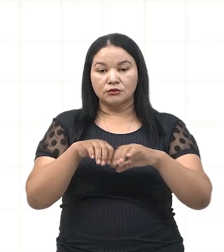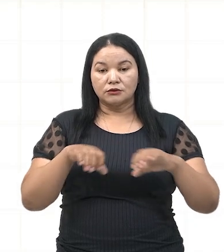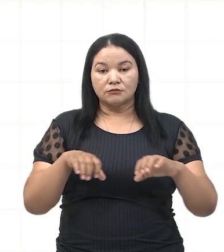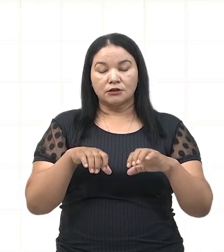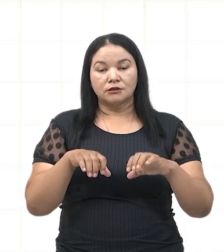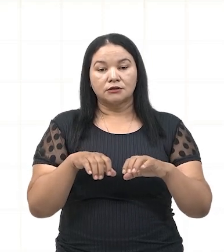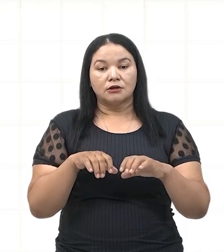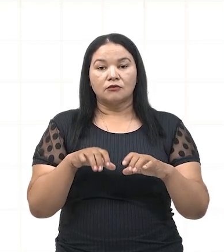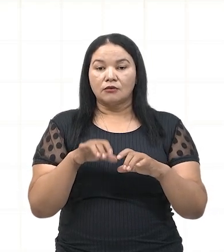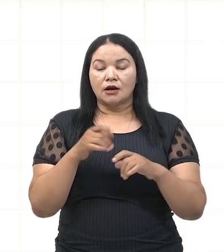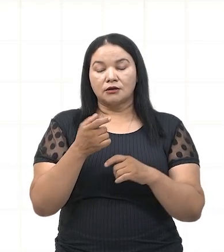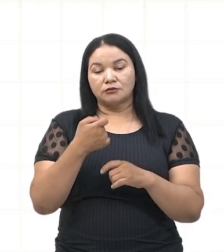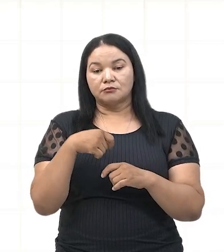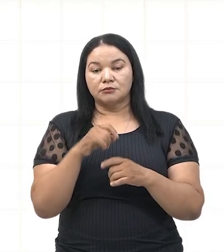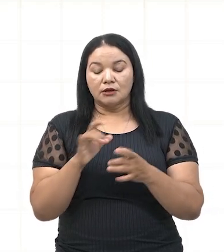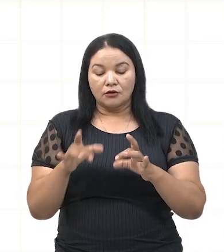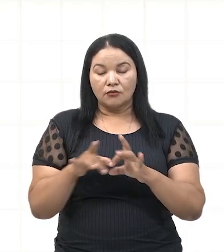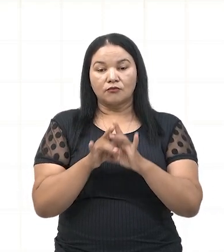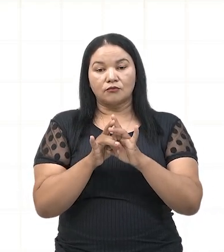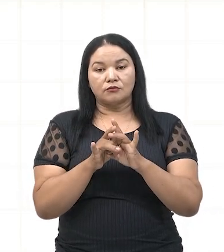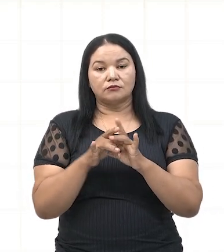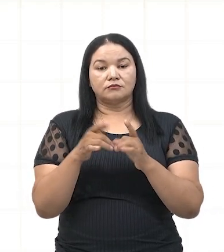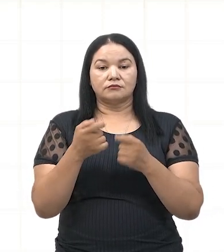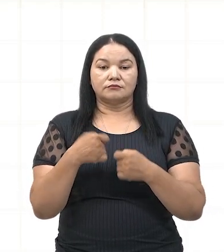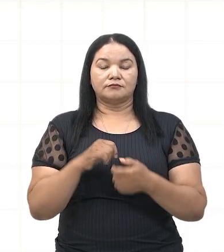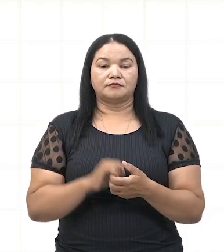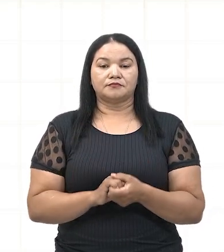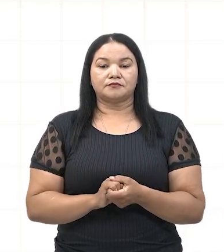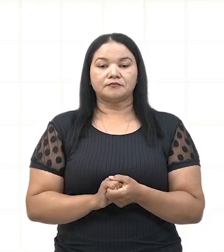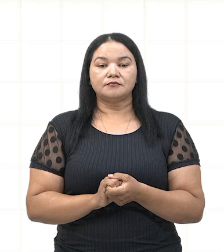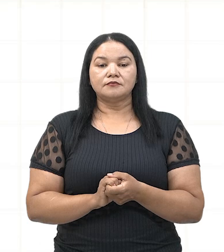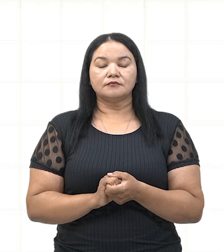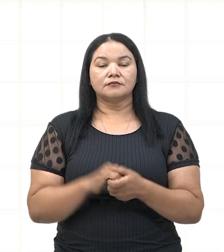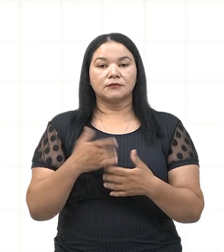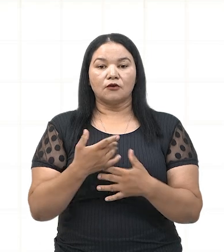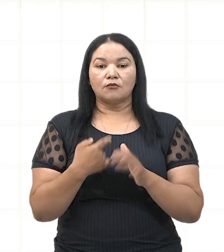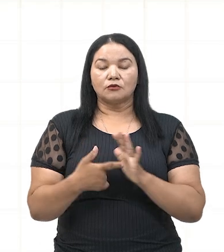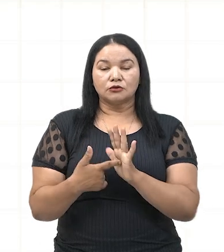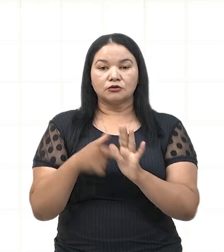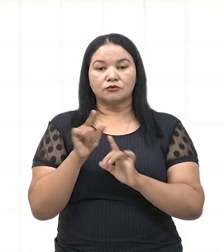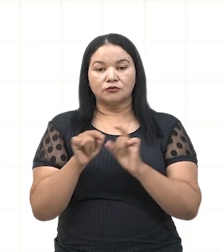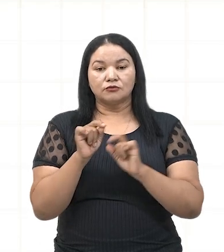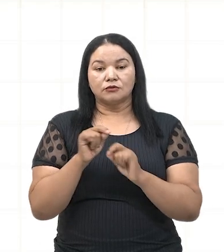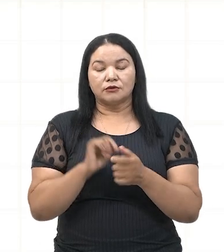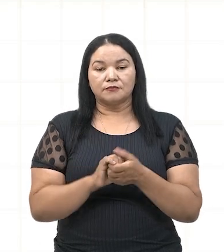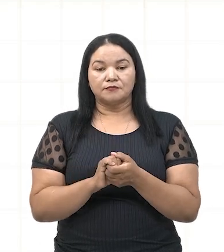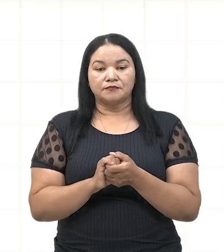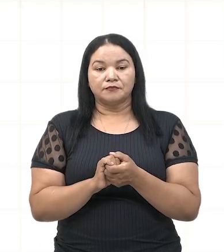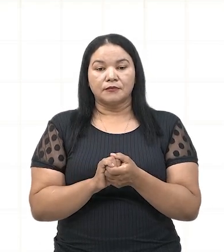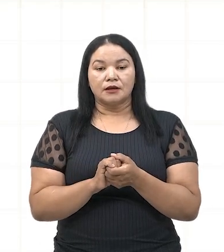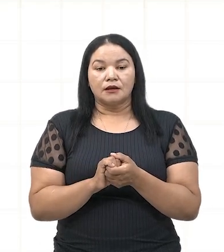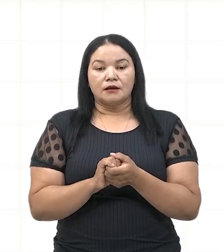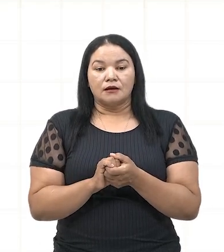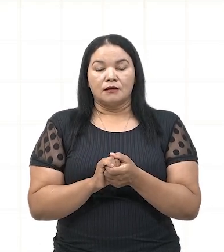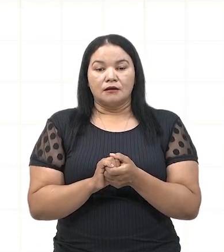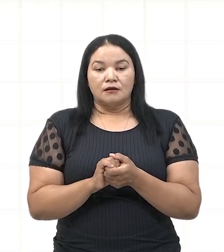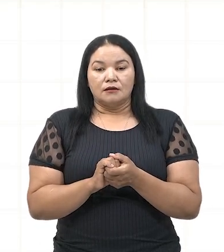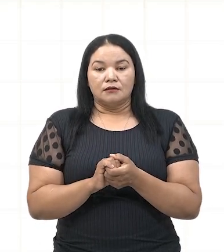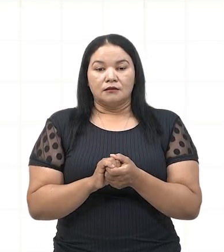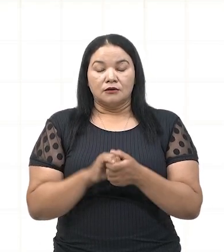certo? E aí, isso vai demonstrar justamente a consolidação